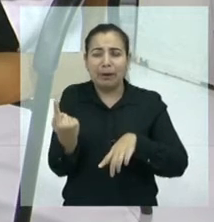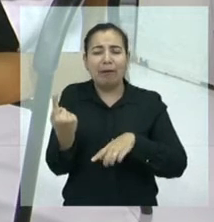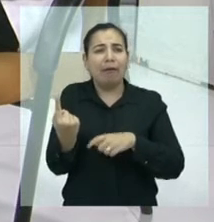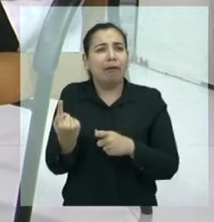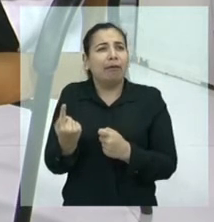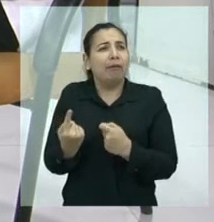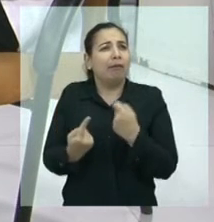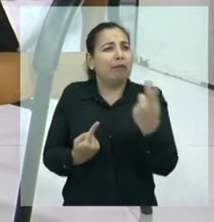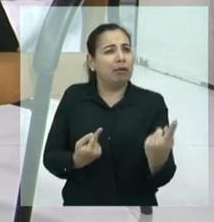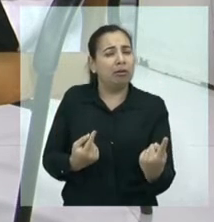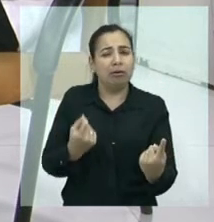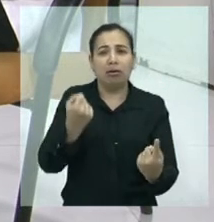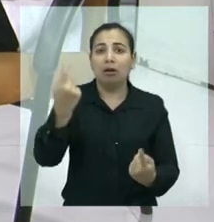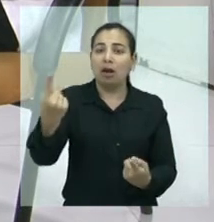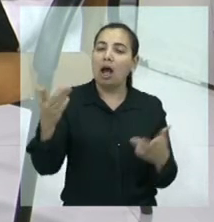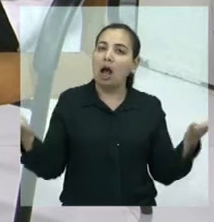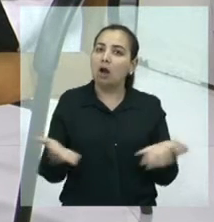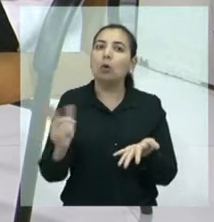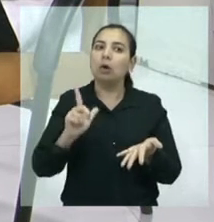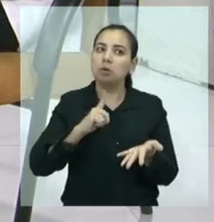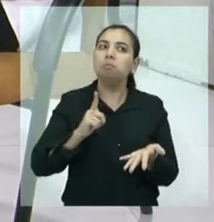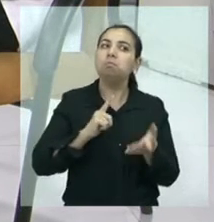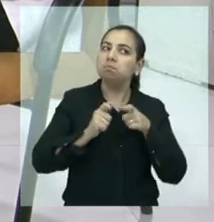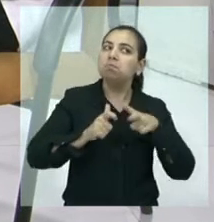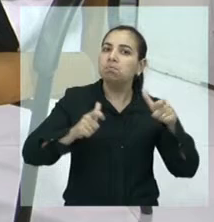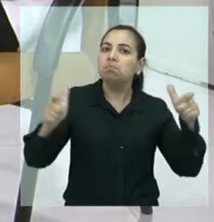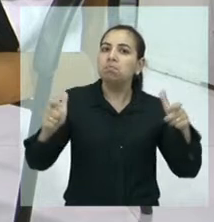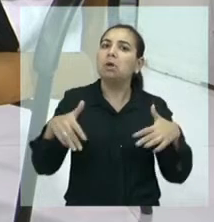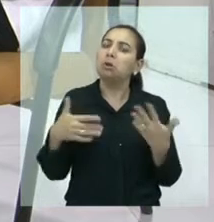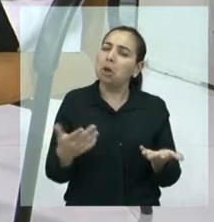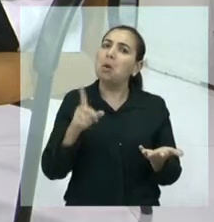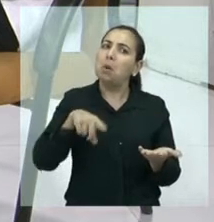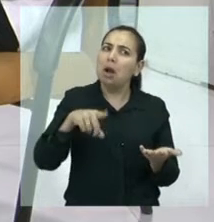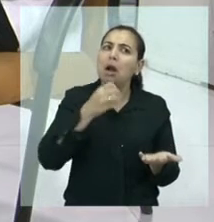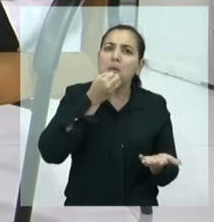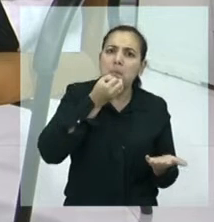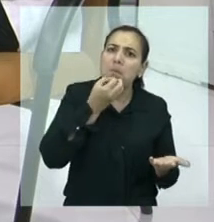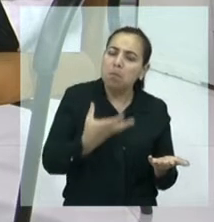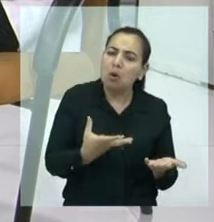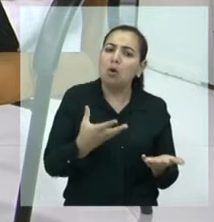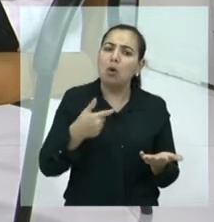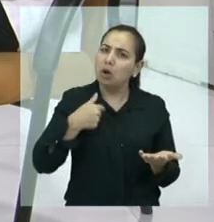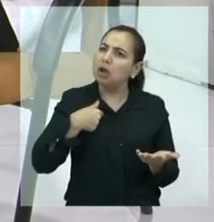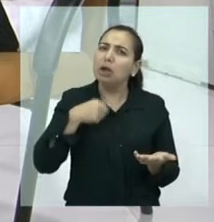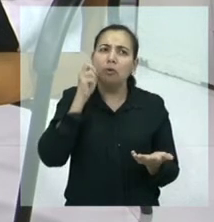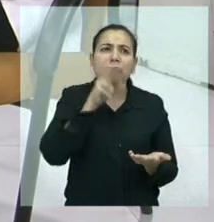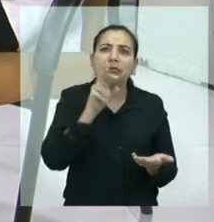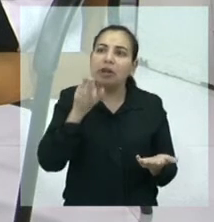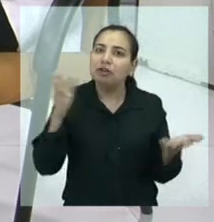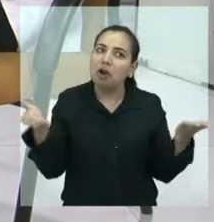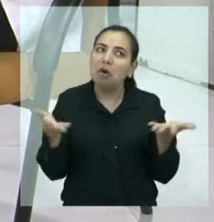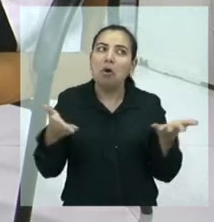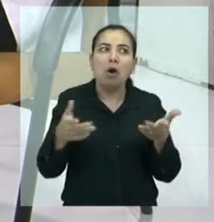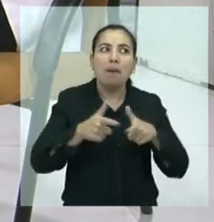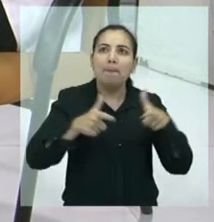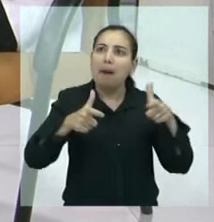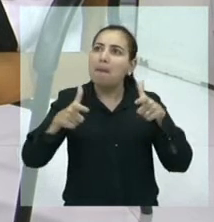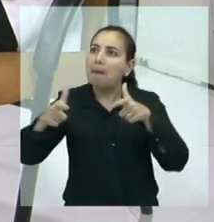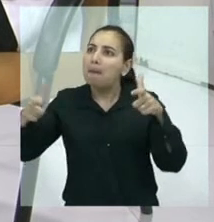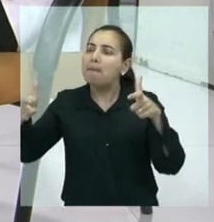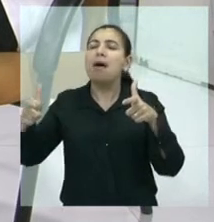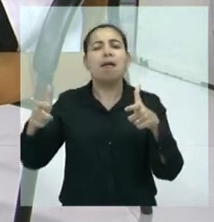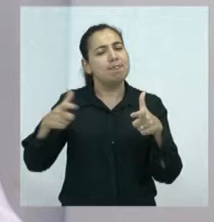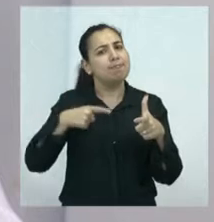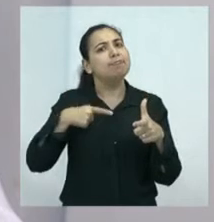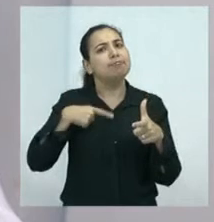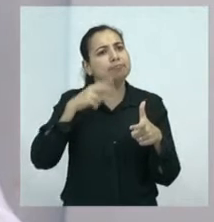é contribuição, é uma necessidade que a mídia está cumprindo, né? Eu acho isso muito positivo ressaltar. Muito